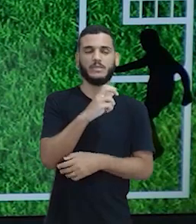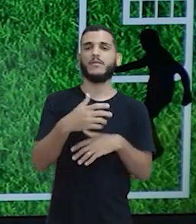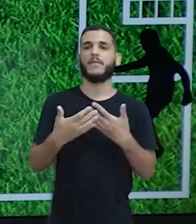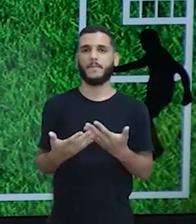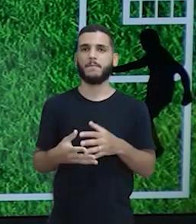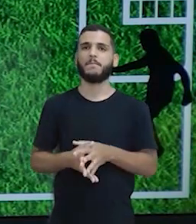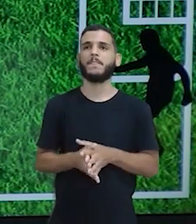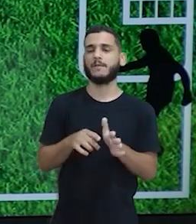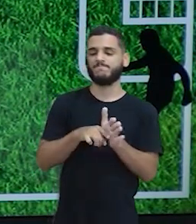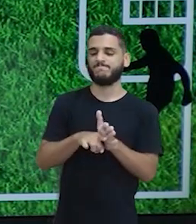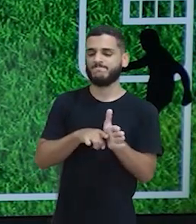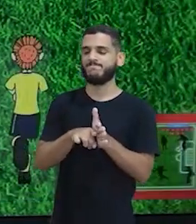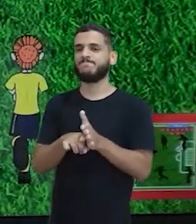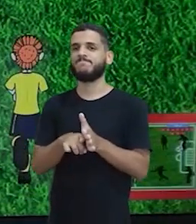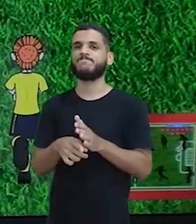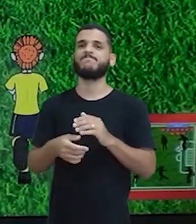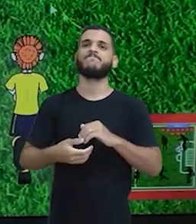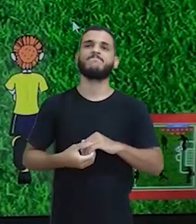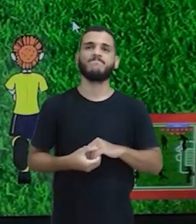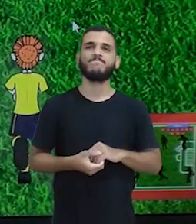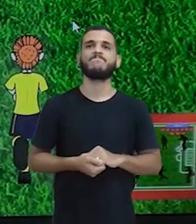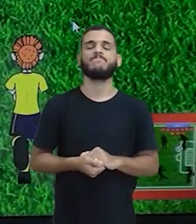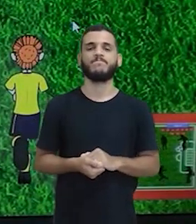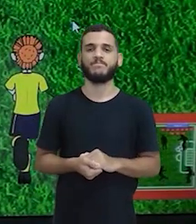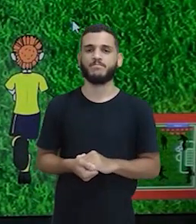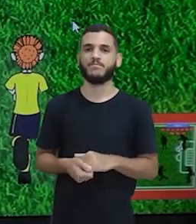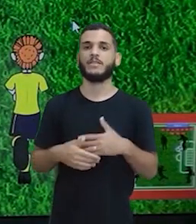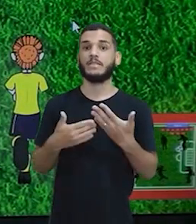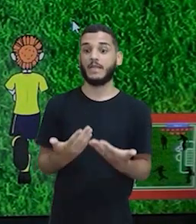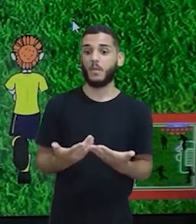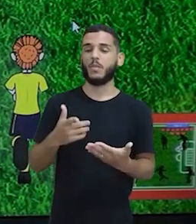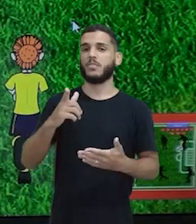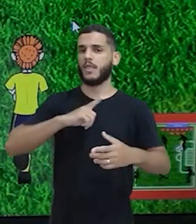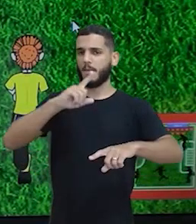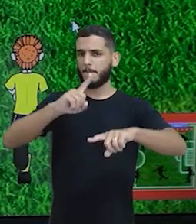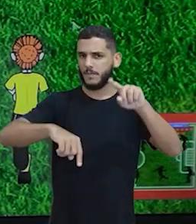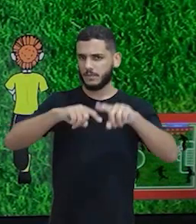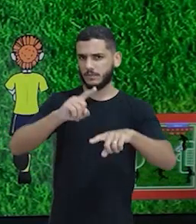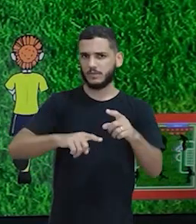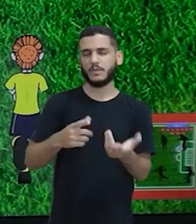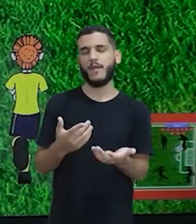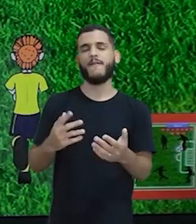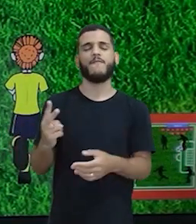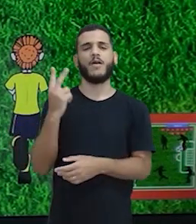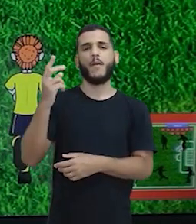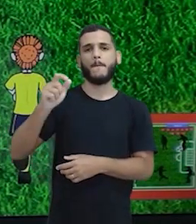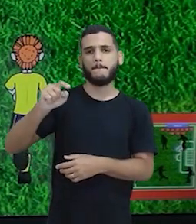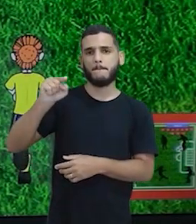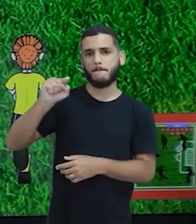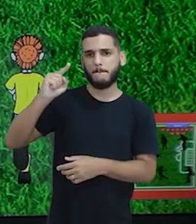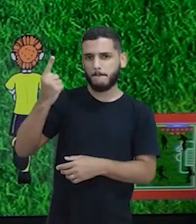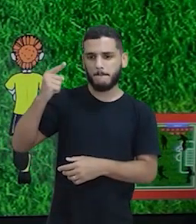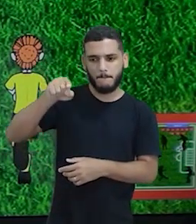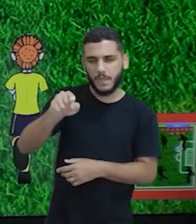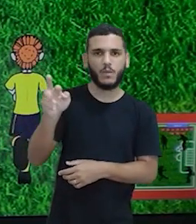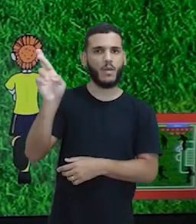cinco Bora analisar aqui ó número cinco um produto que custava r$ 1.000 sofre um aumento de